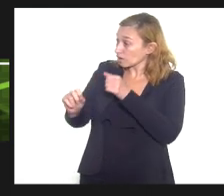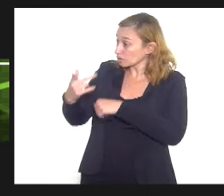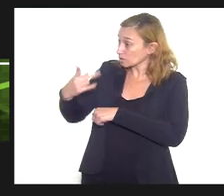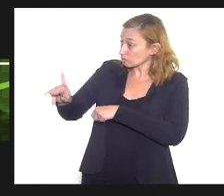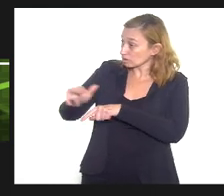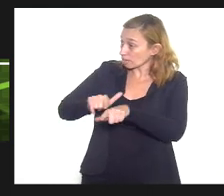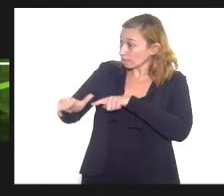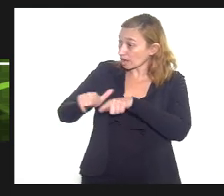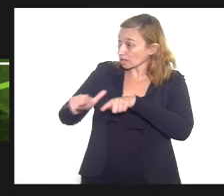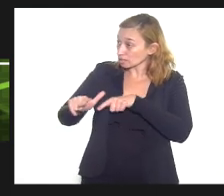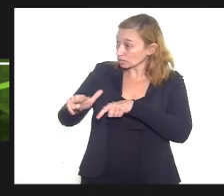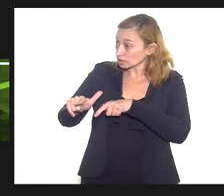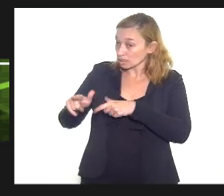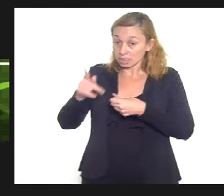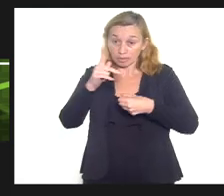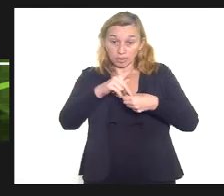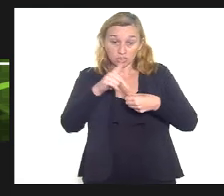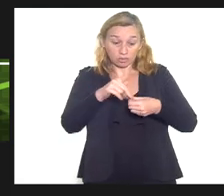parte e